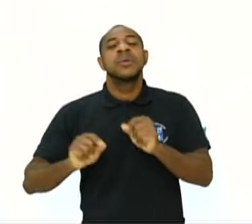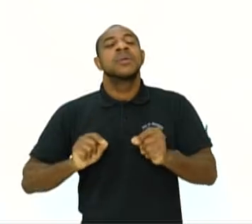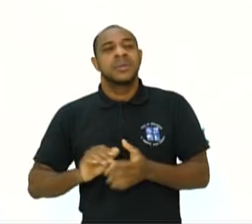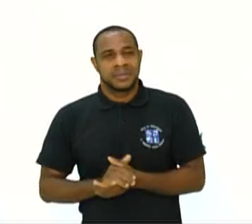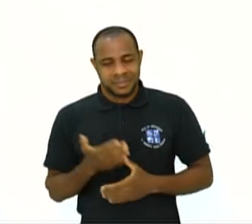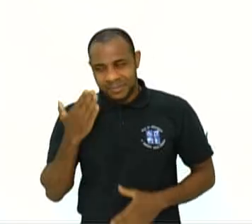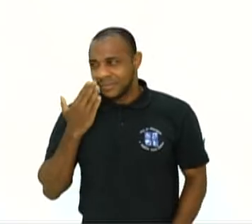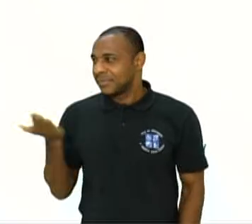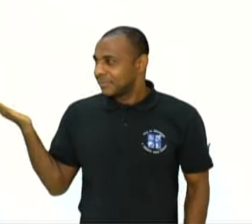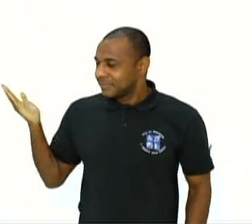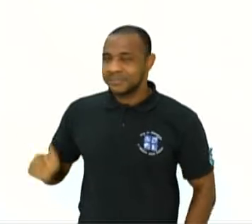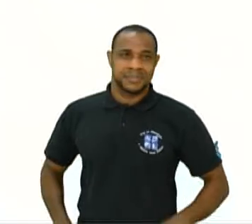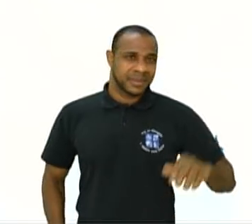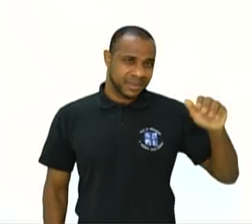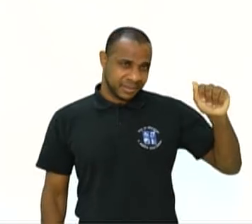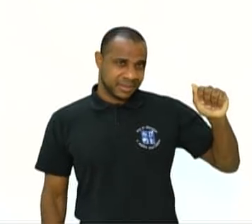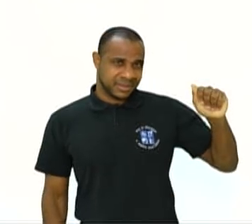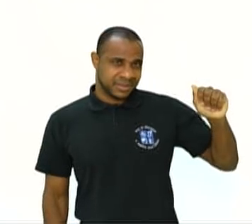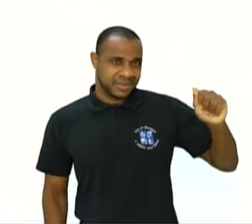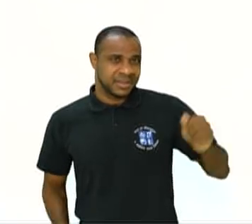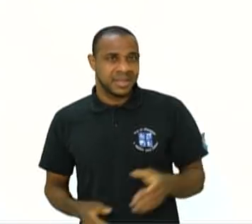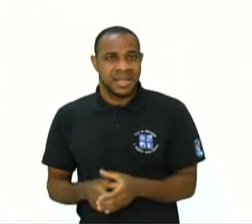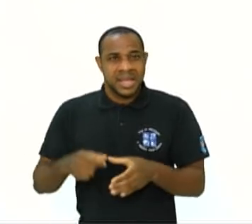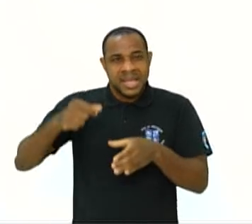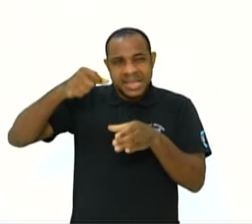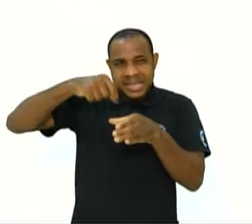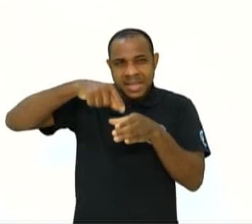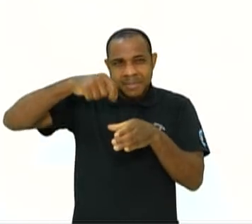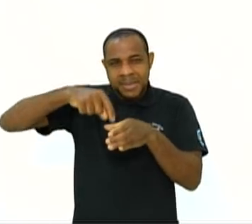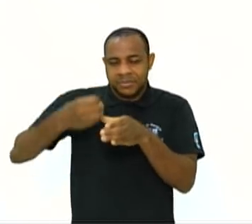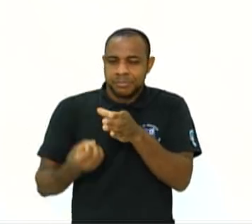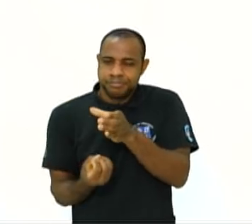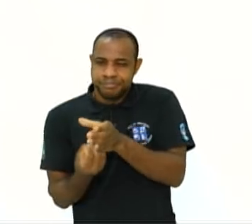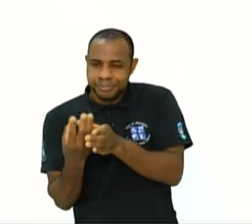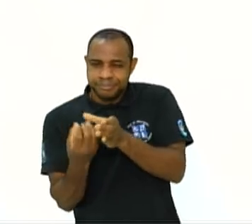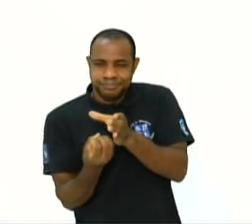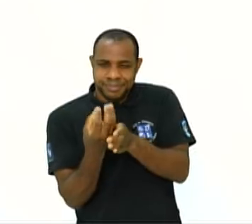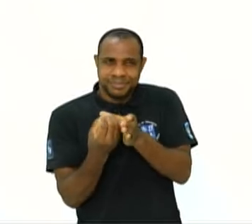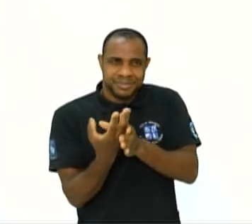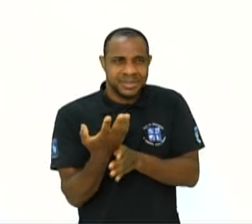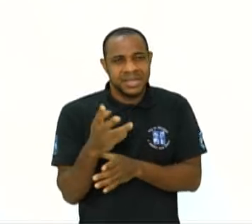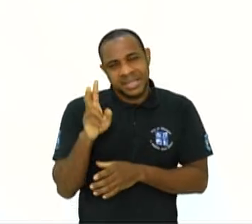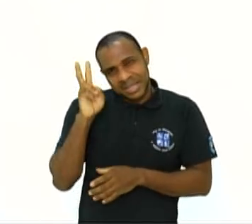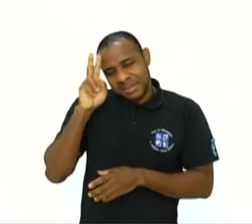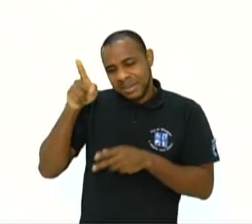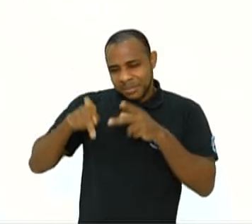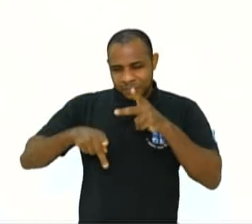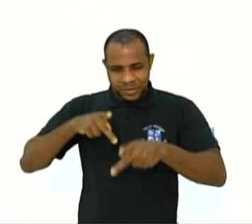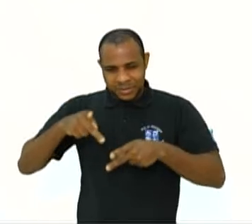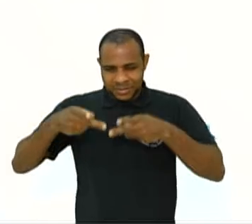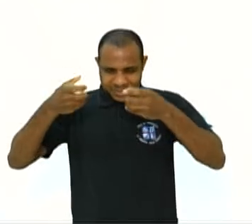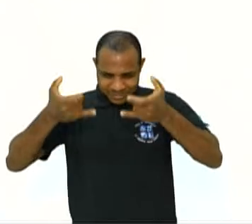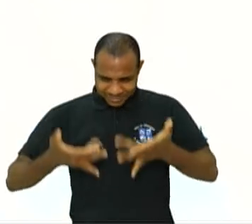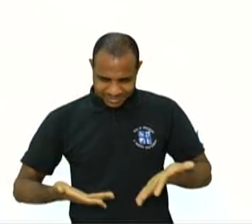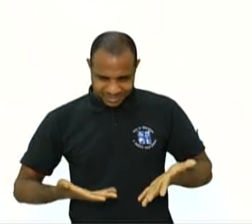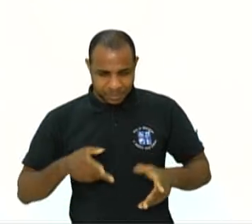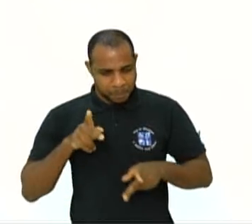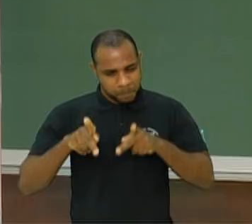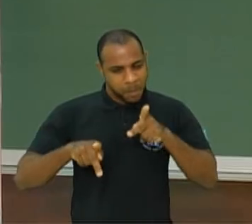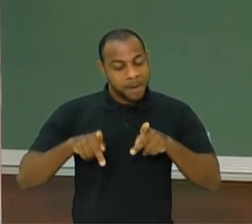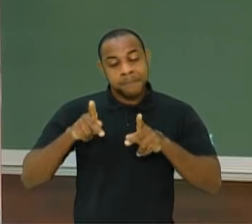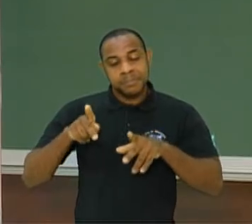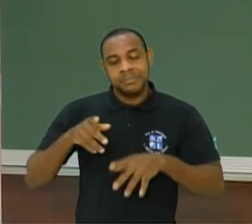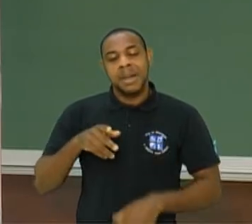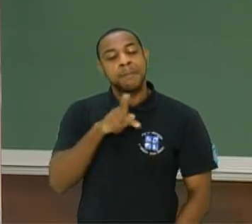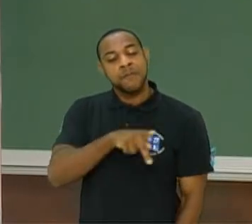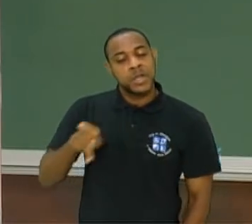correta, letra A, né? São as sementes que germinam, né? Lembra que a professora falou que ela trabalha ali na obra dela, né?